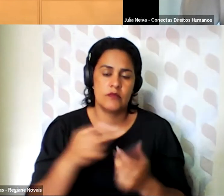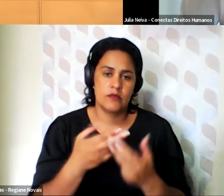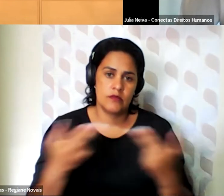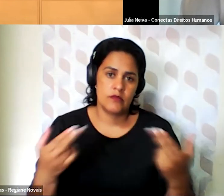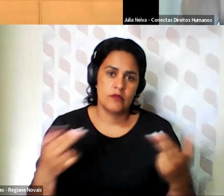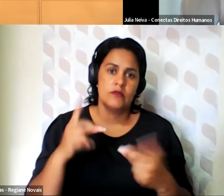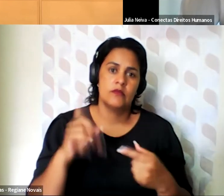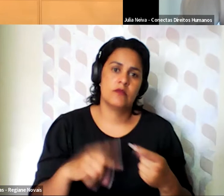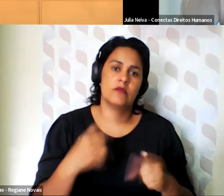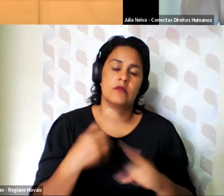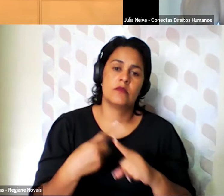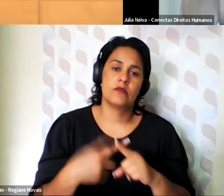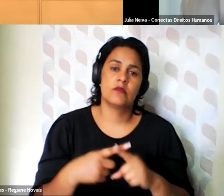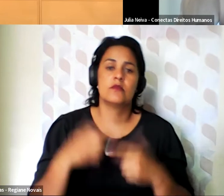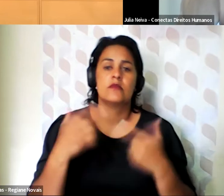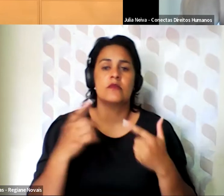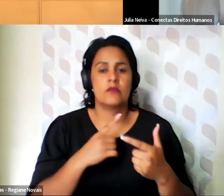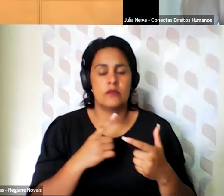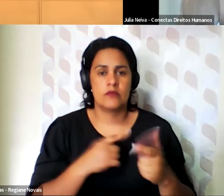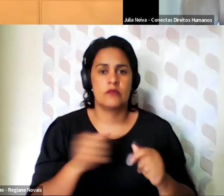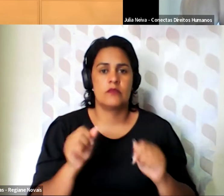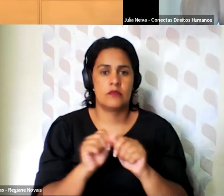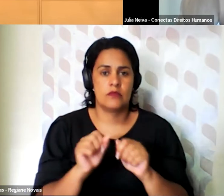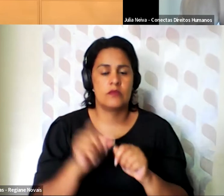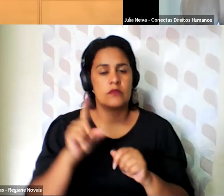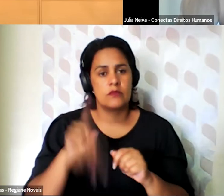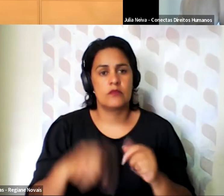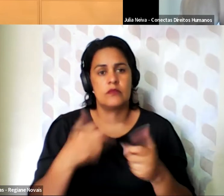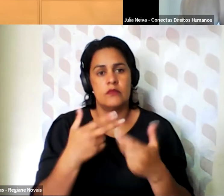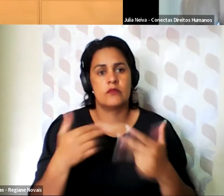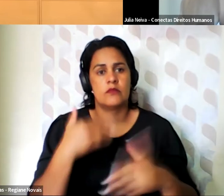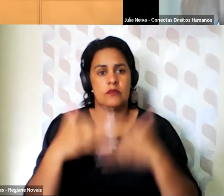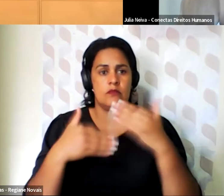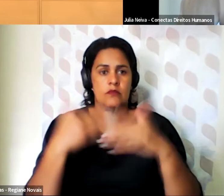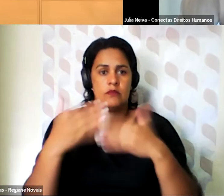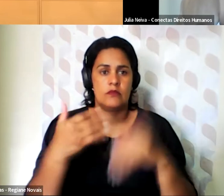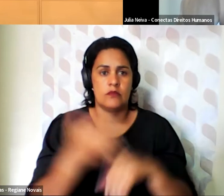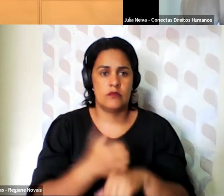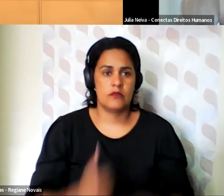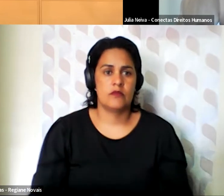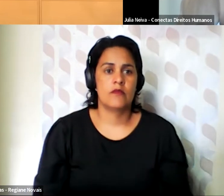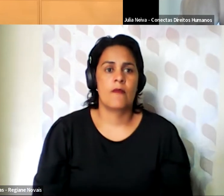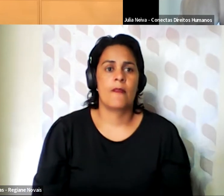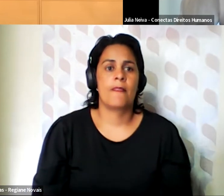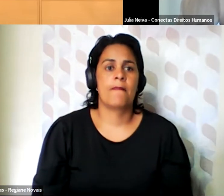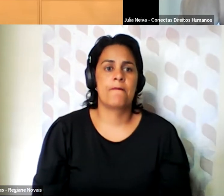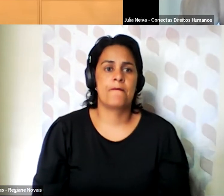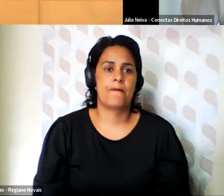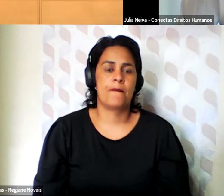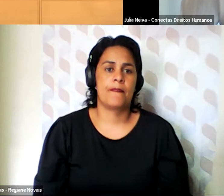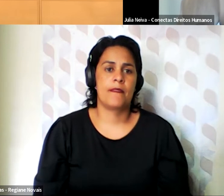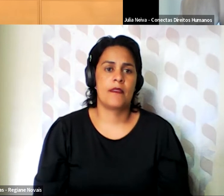Very find an instrument for forests. Okay, let's hear this question and then we take